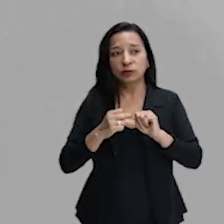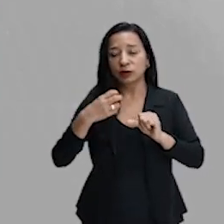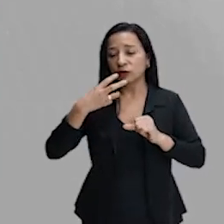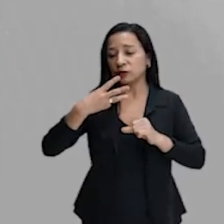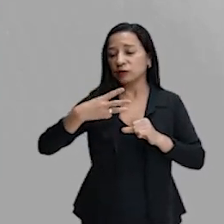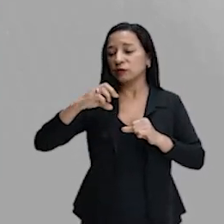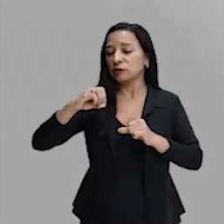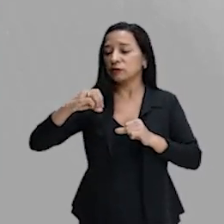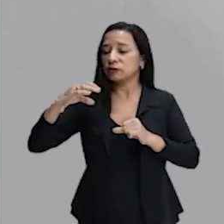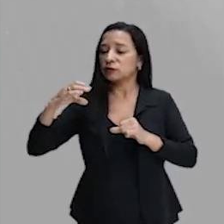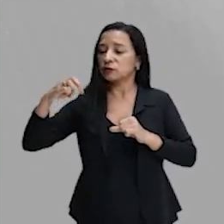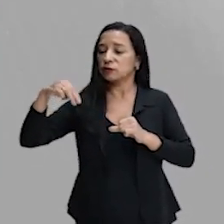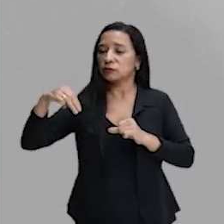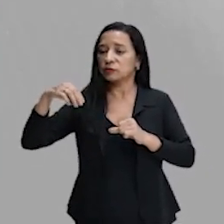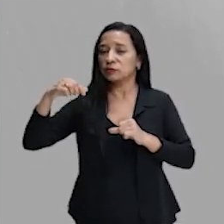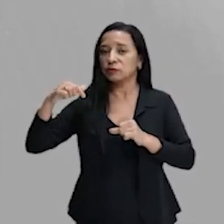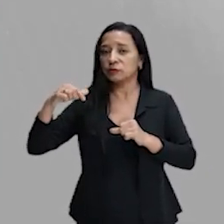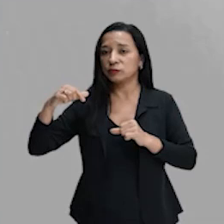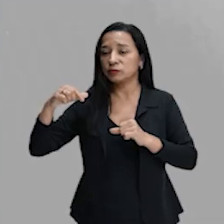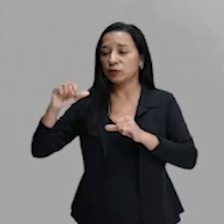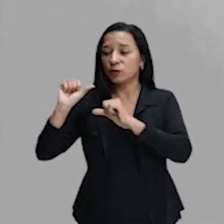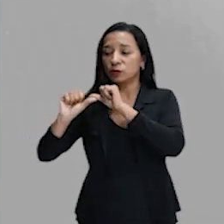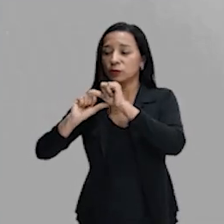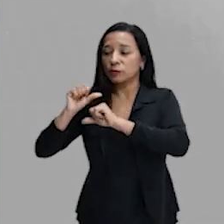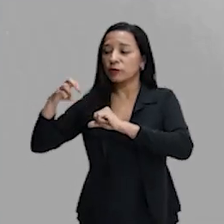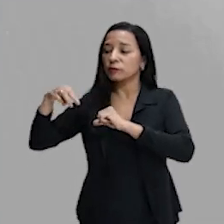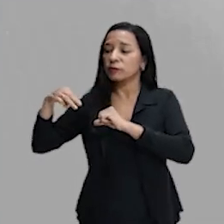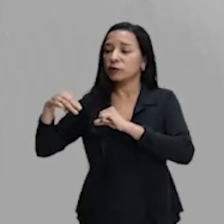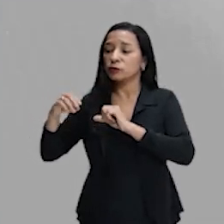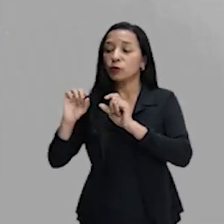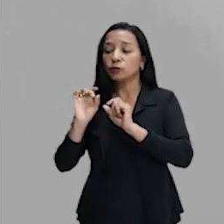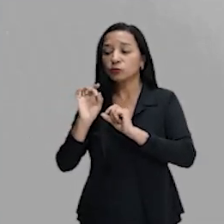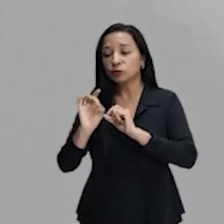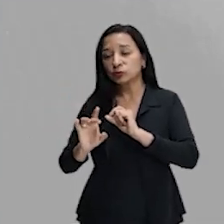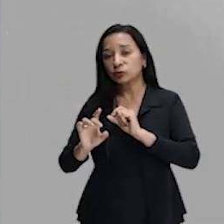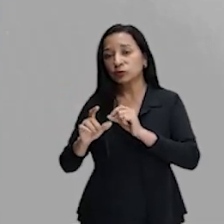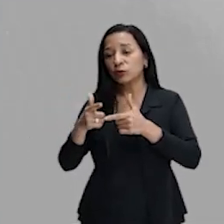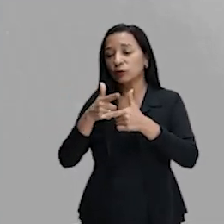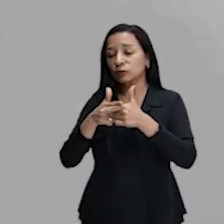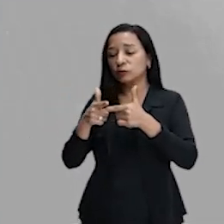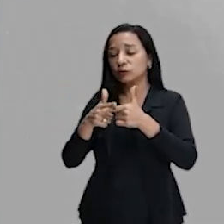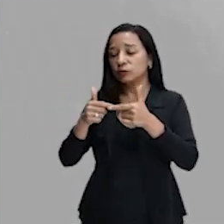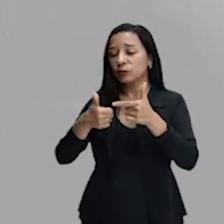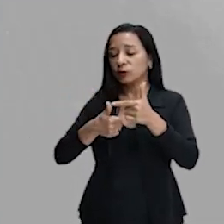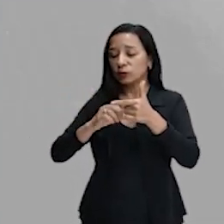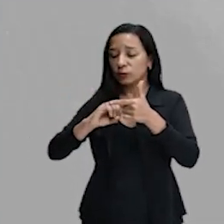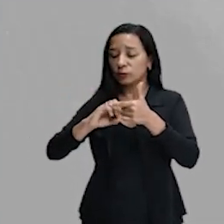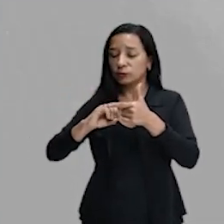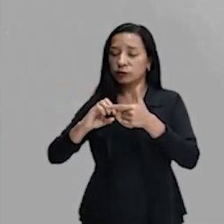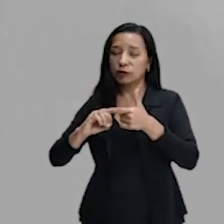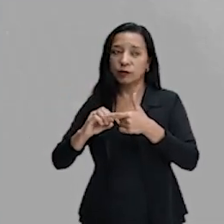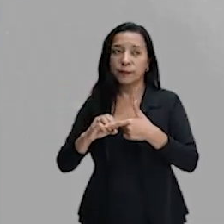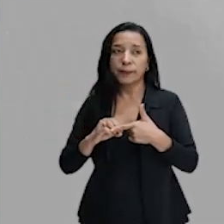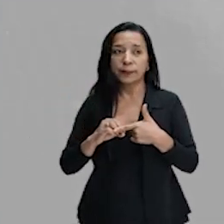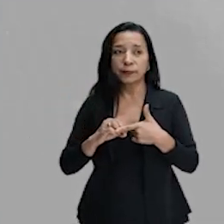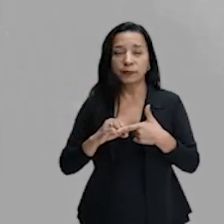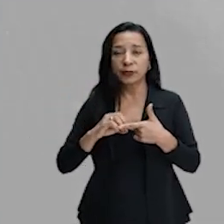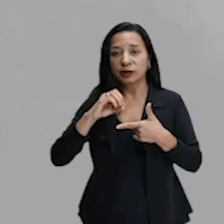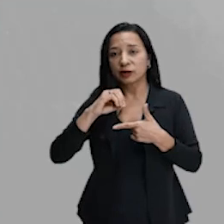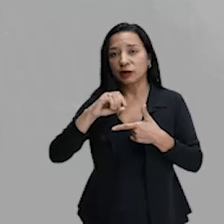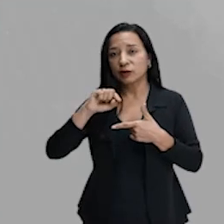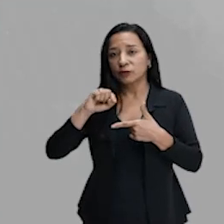cm para metro basta você dividir por 100 né então isso aqui vai ficar 0,30